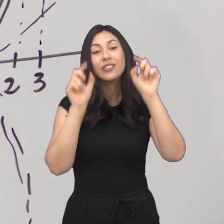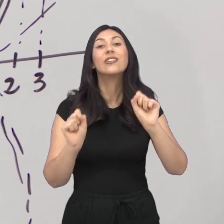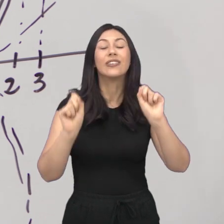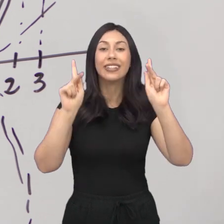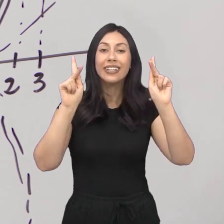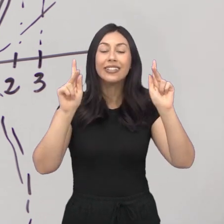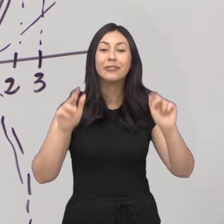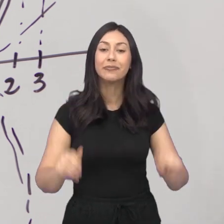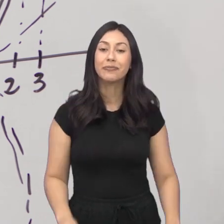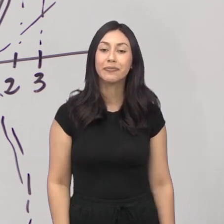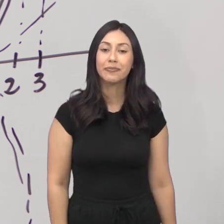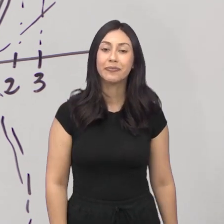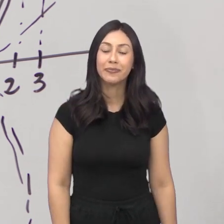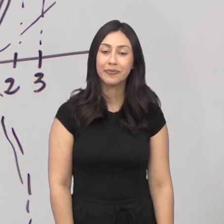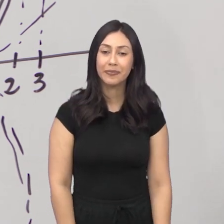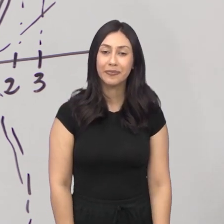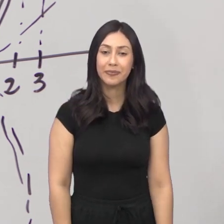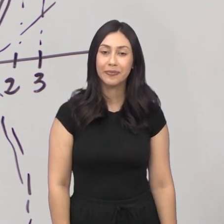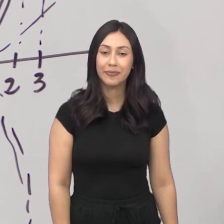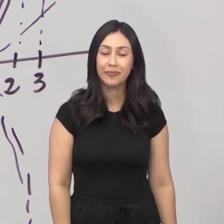Ok?